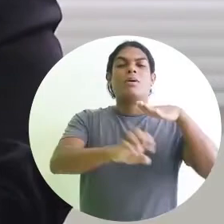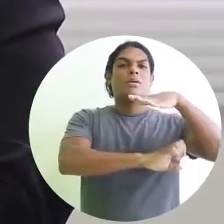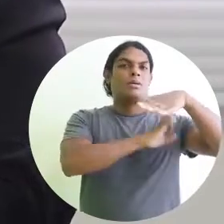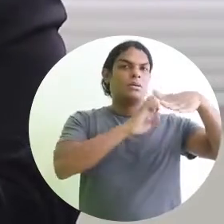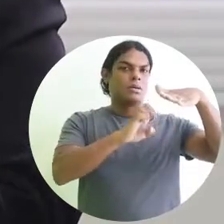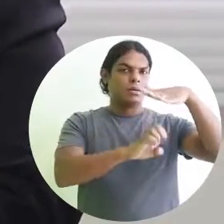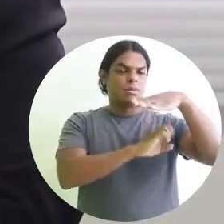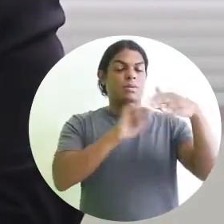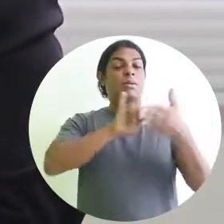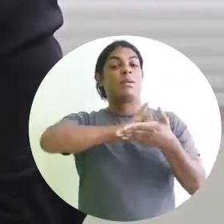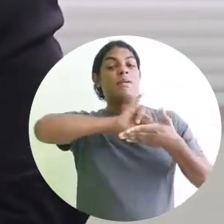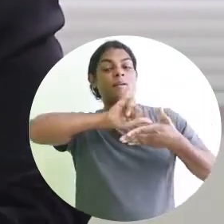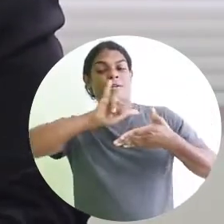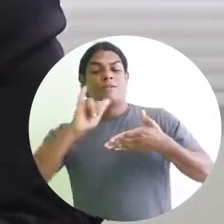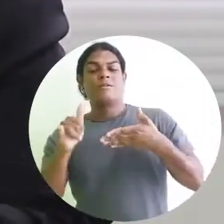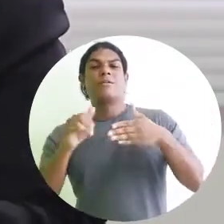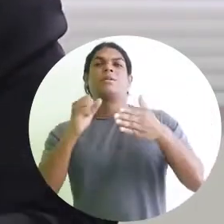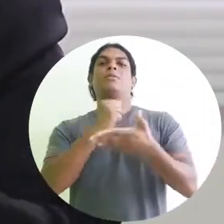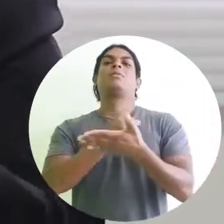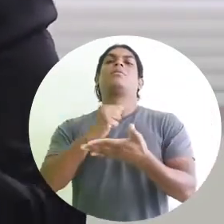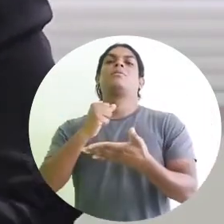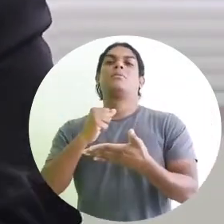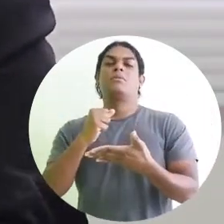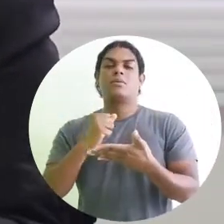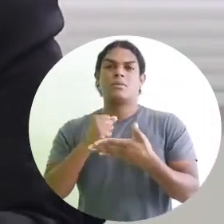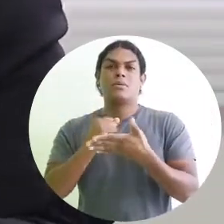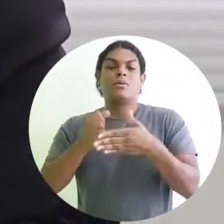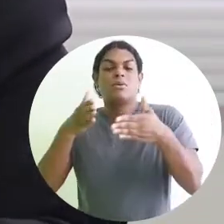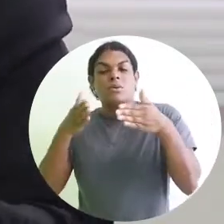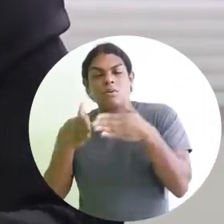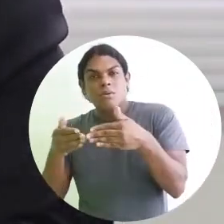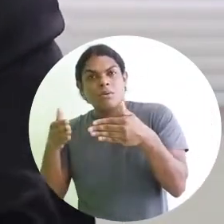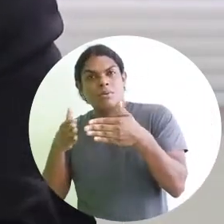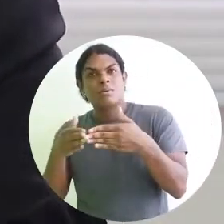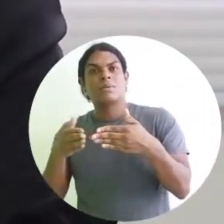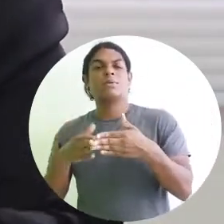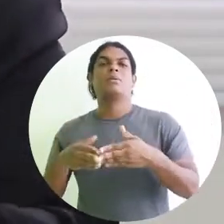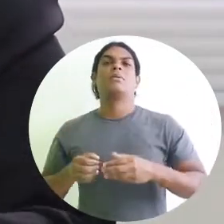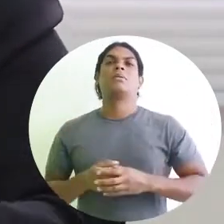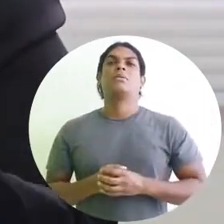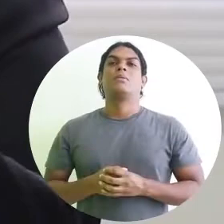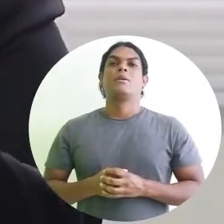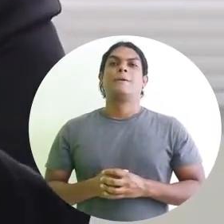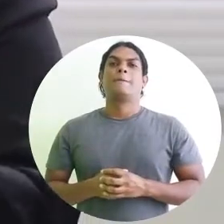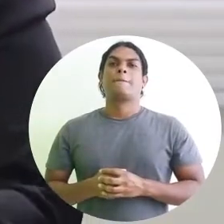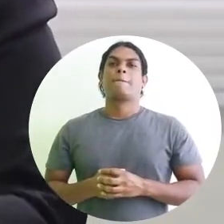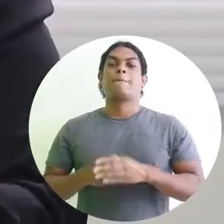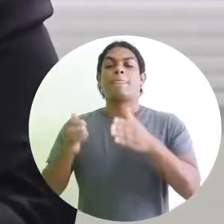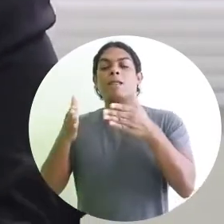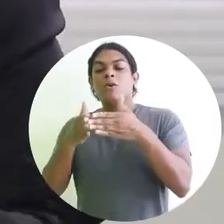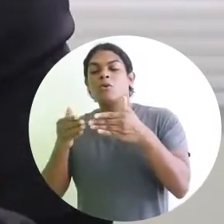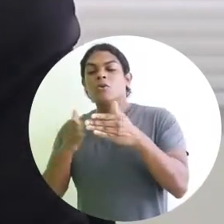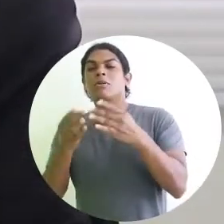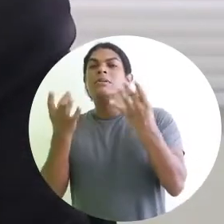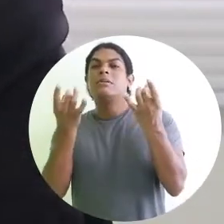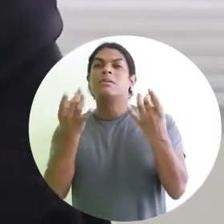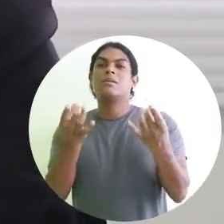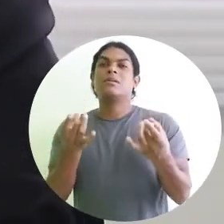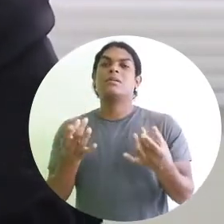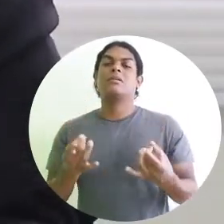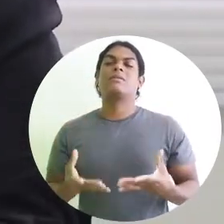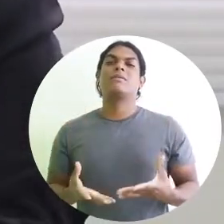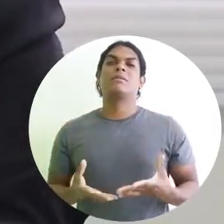Envia essa documentação com uma cobrança da operação, com a cobrança do crédito que o exportador